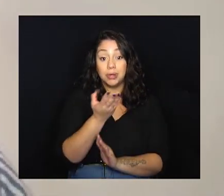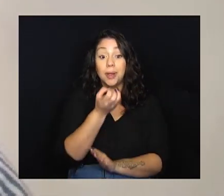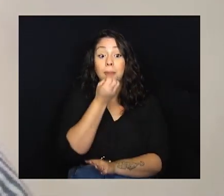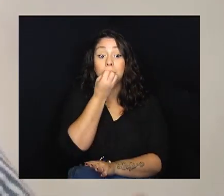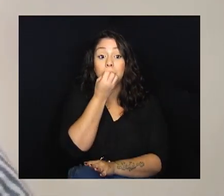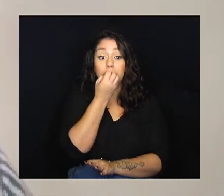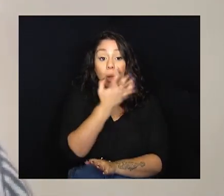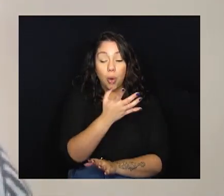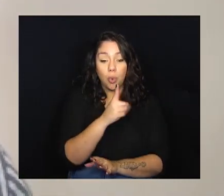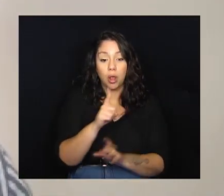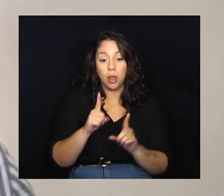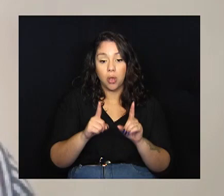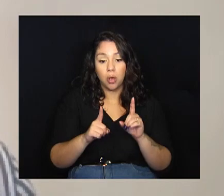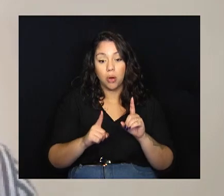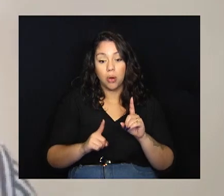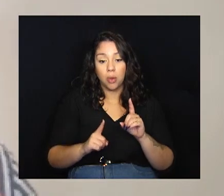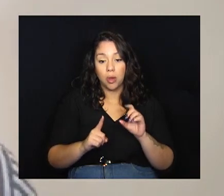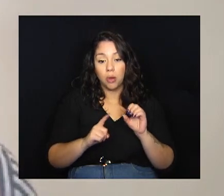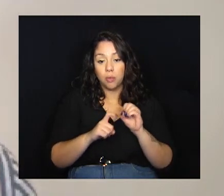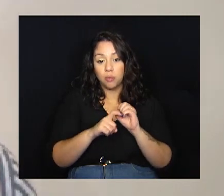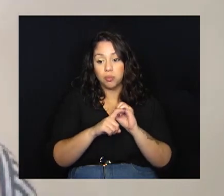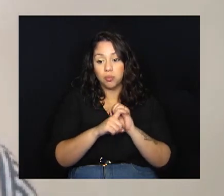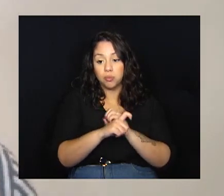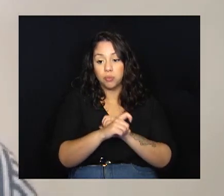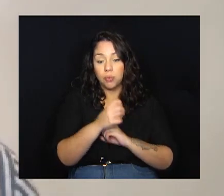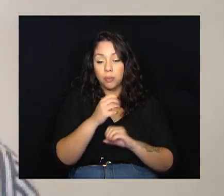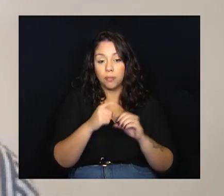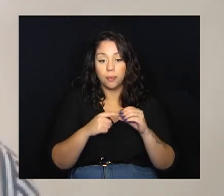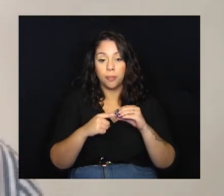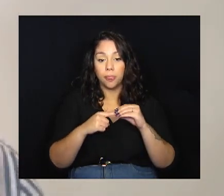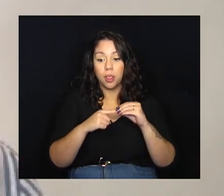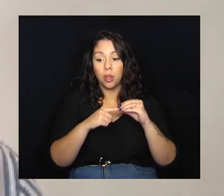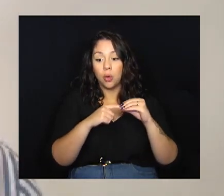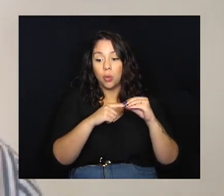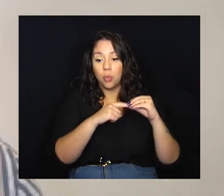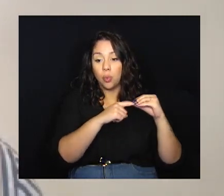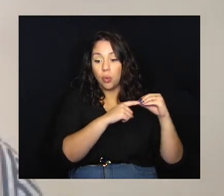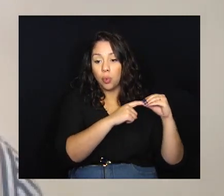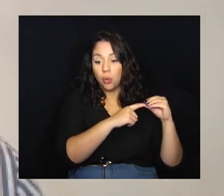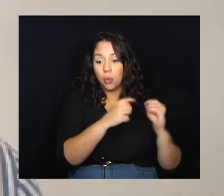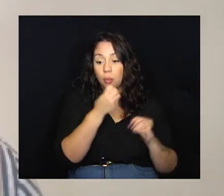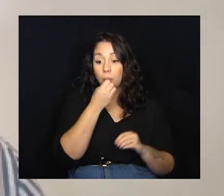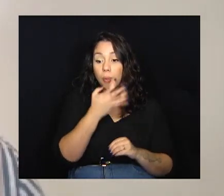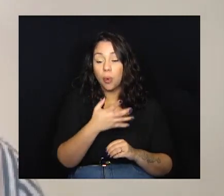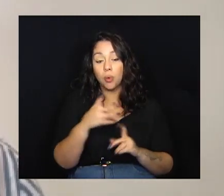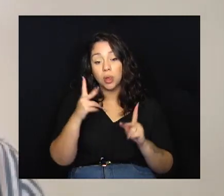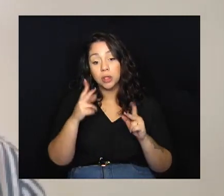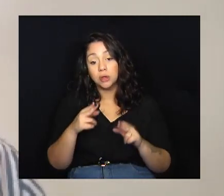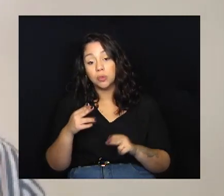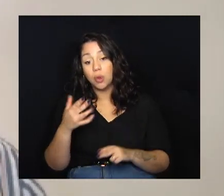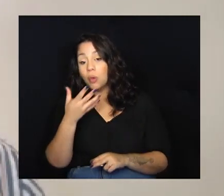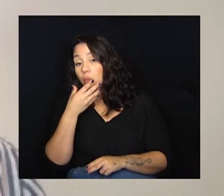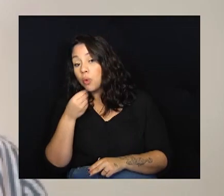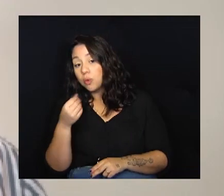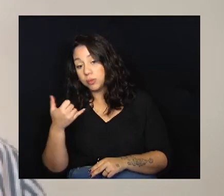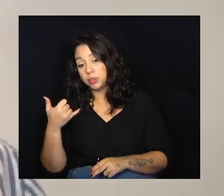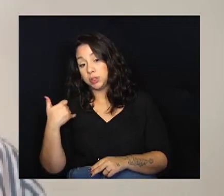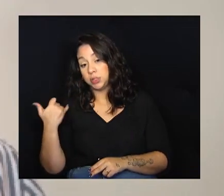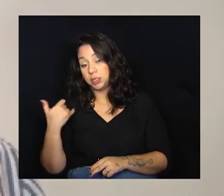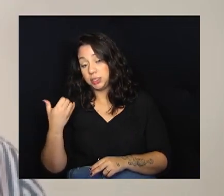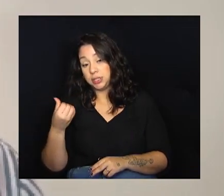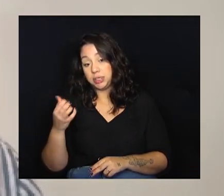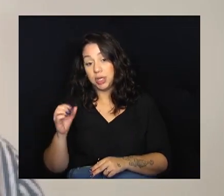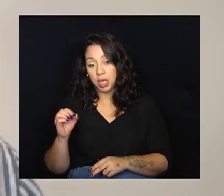espermatozoides de uma qualidade boa então ele vai continuar produzindo assim como um homem de 60 um homem de 70 anos ele vai ter